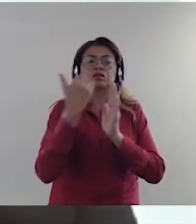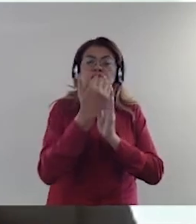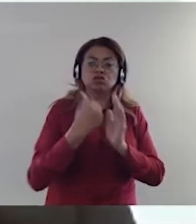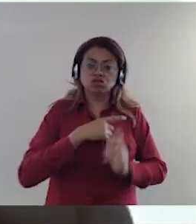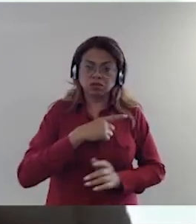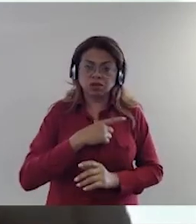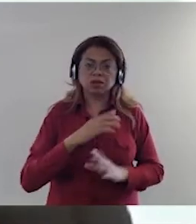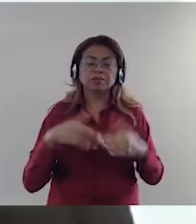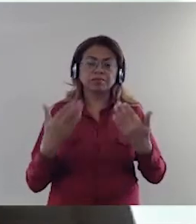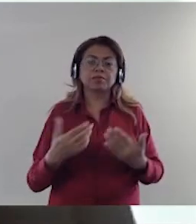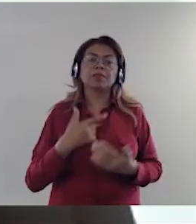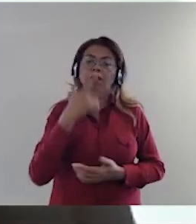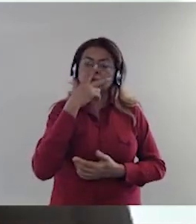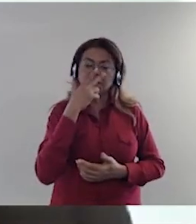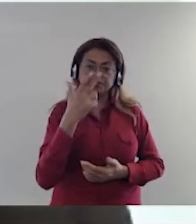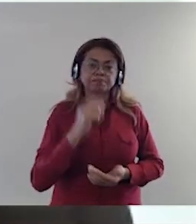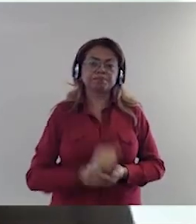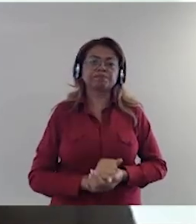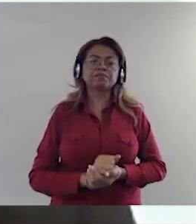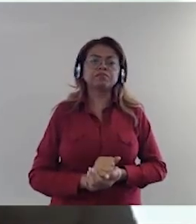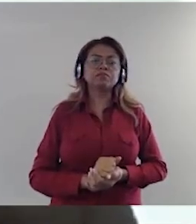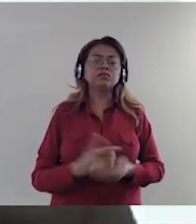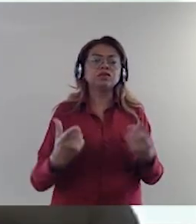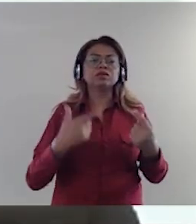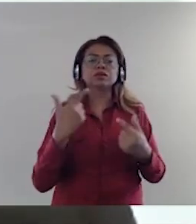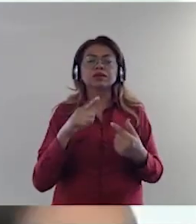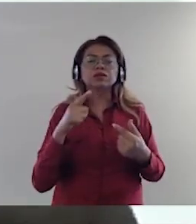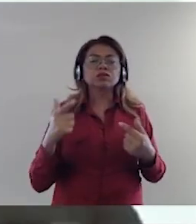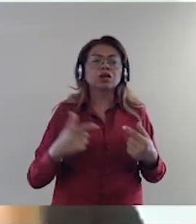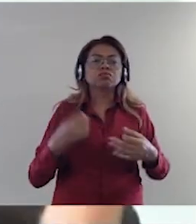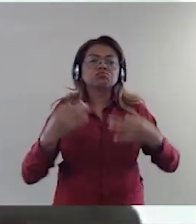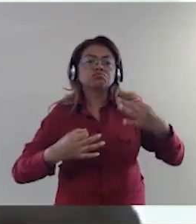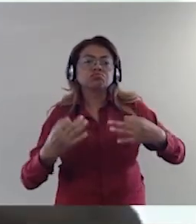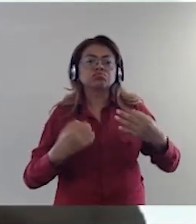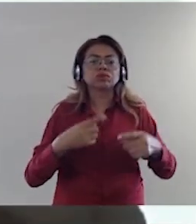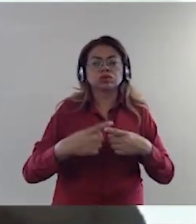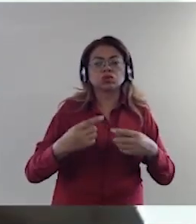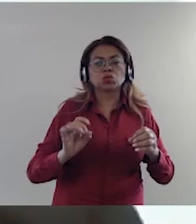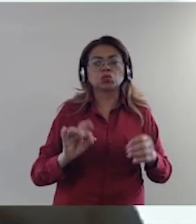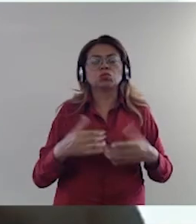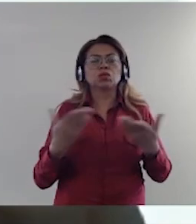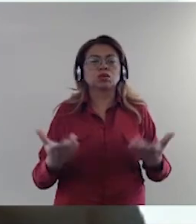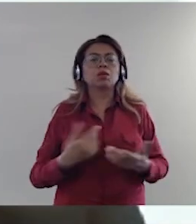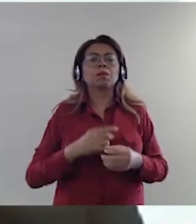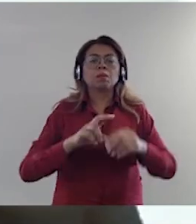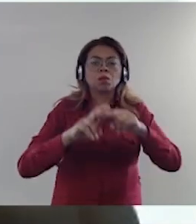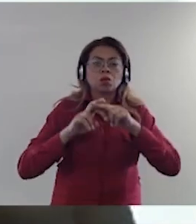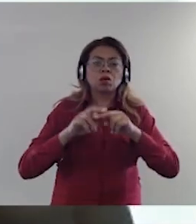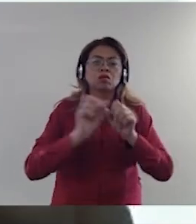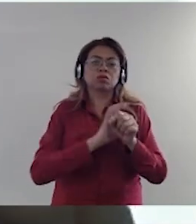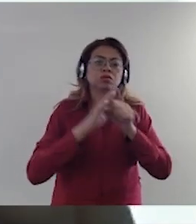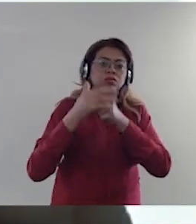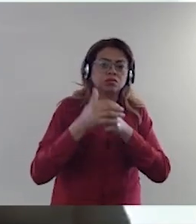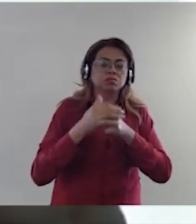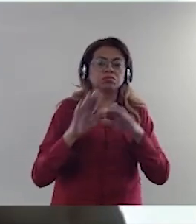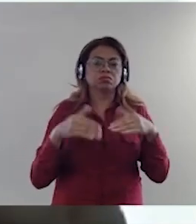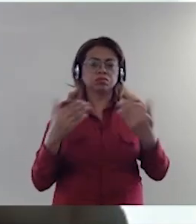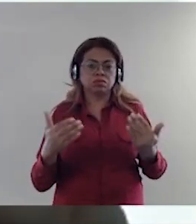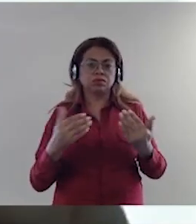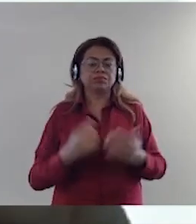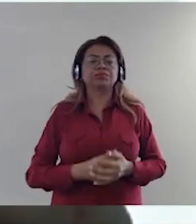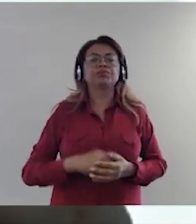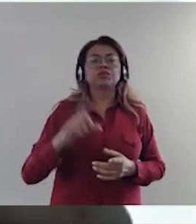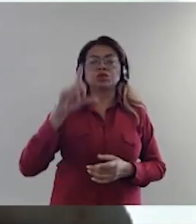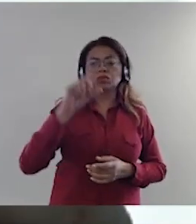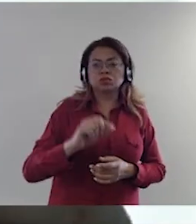parece que não há justificativa, simplesmente, meramente em razão da pandemia, para haver essa redução